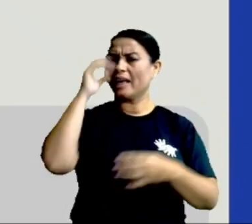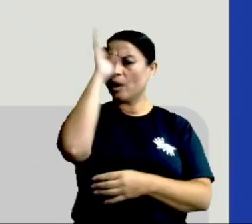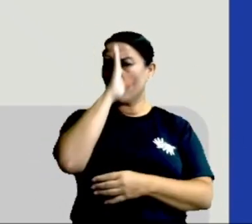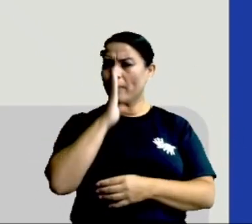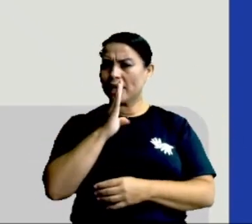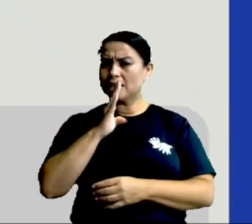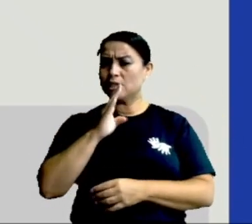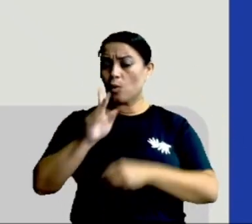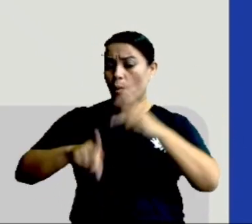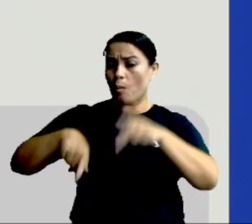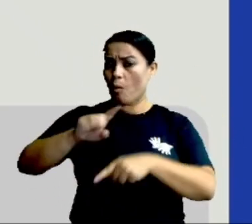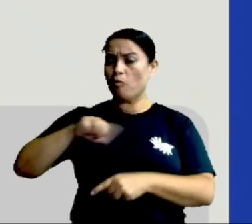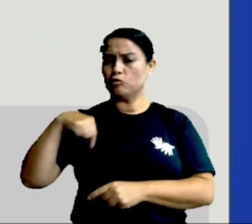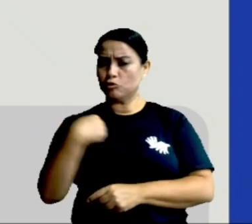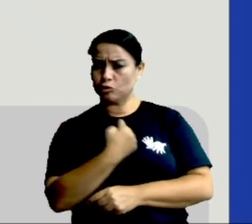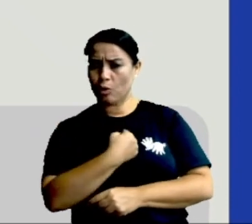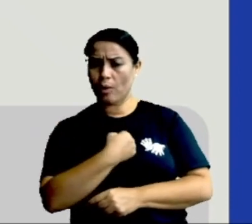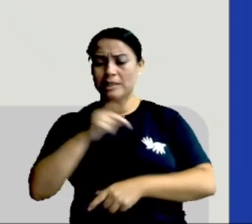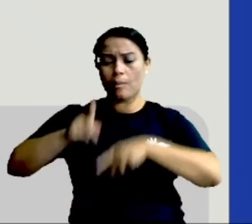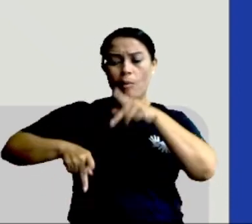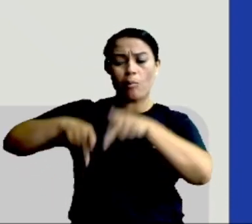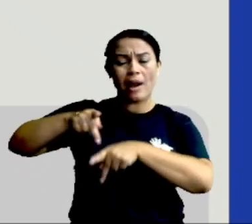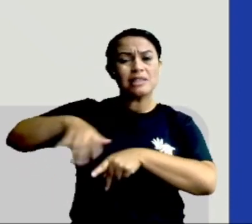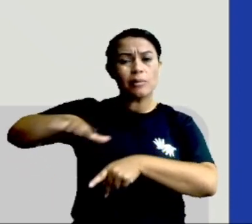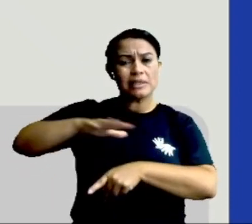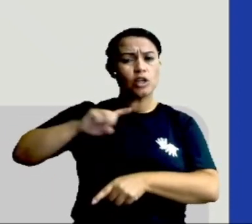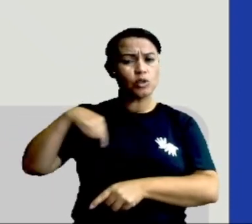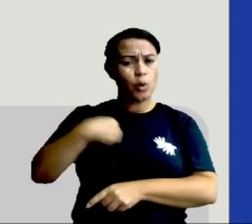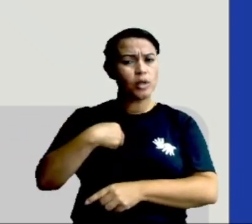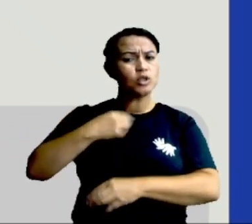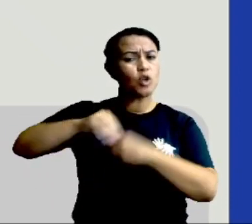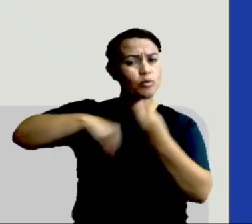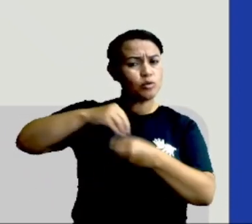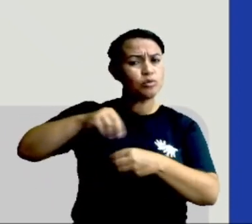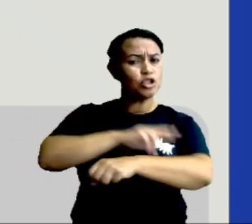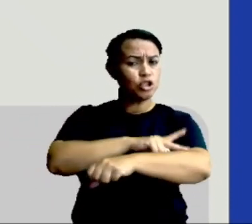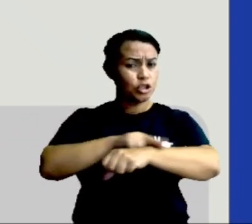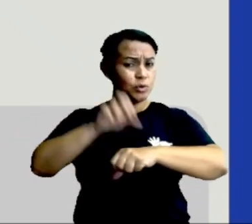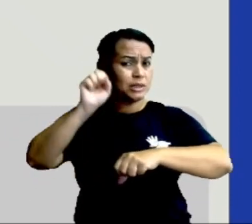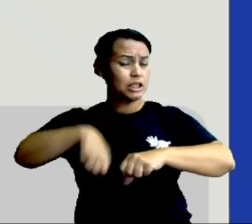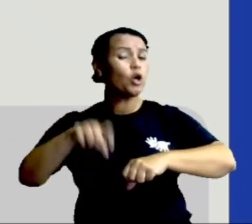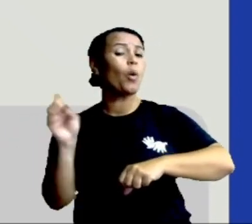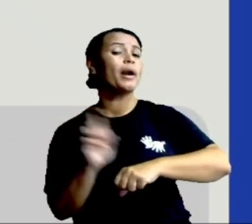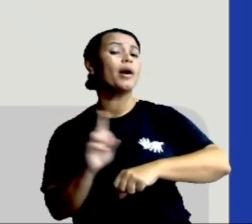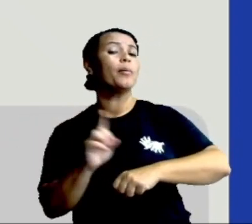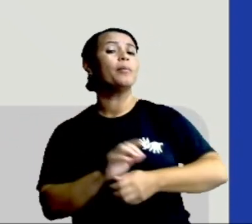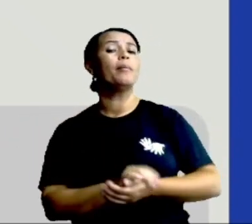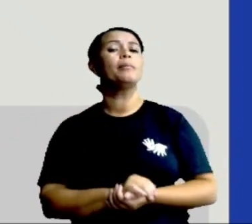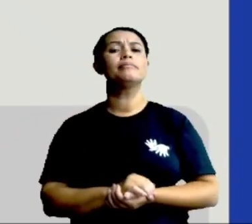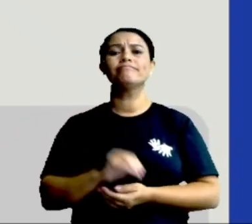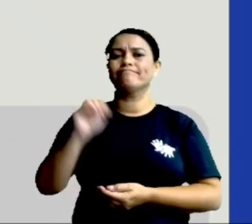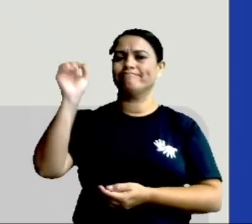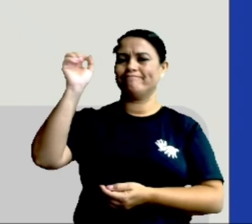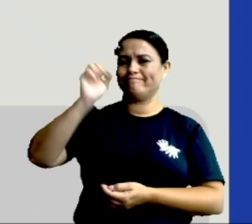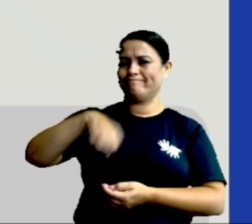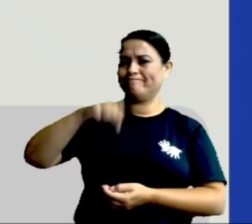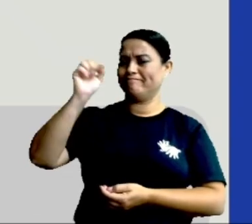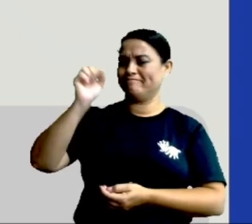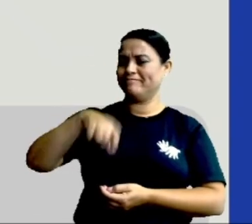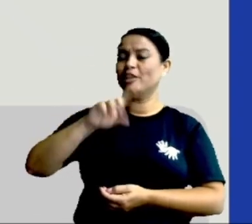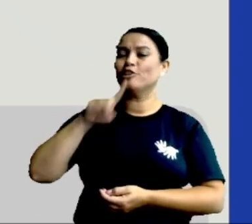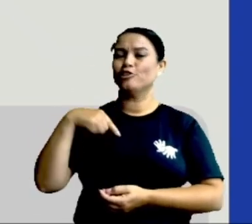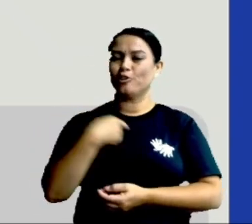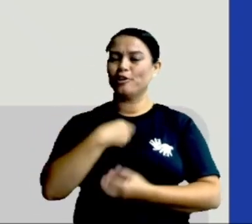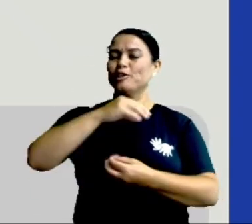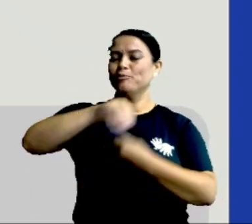mestiço? Nós, a população brasileira, nós somos mestiços, sim ou não? Sim, né, gente? Nós